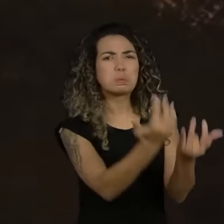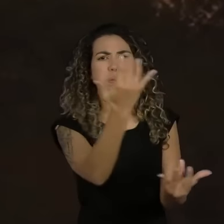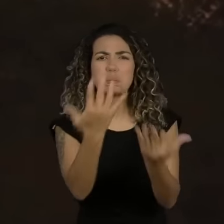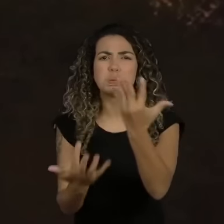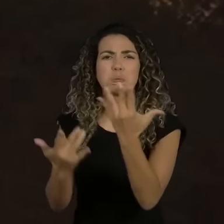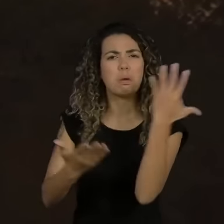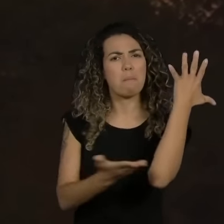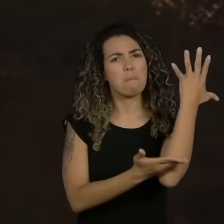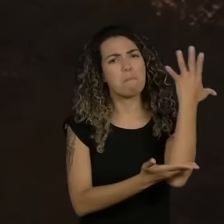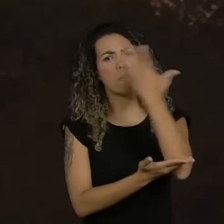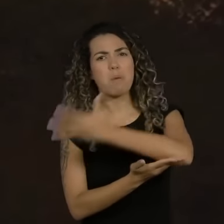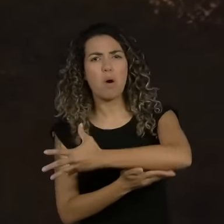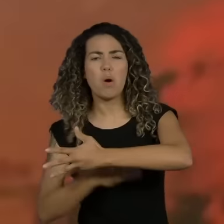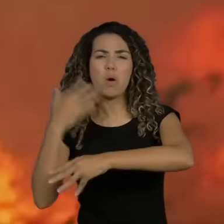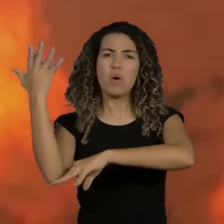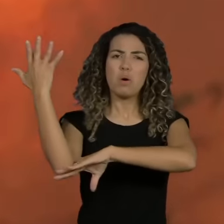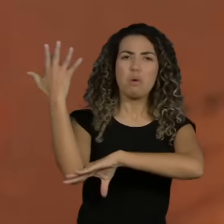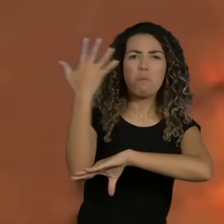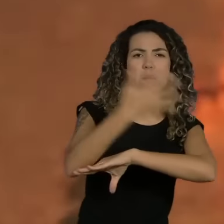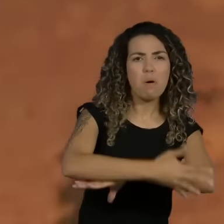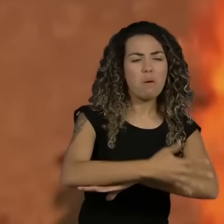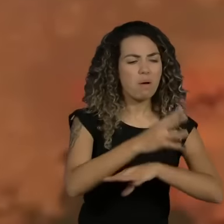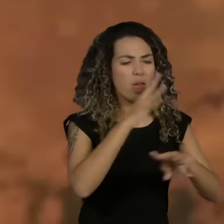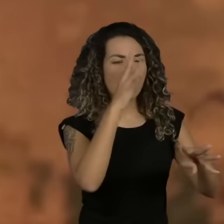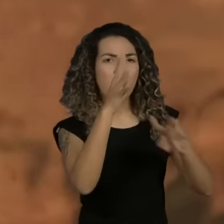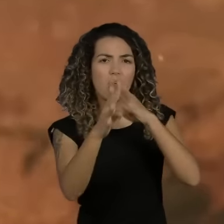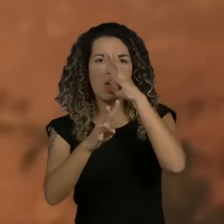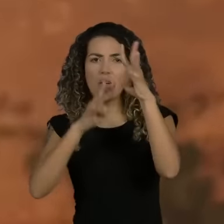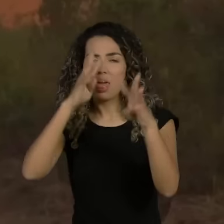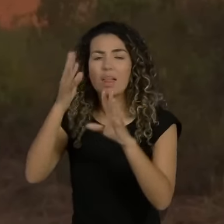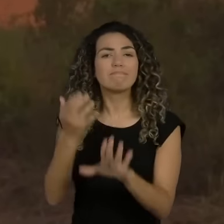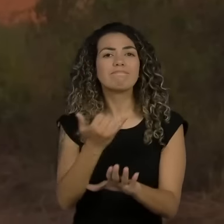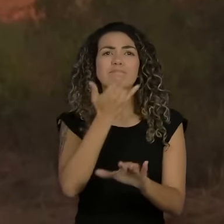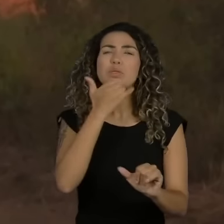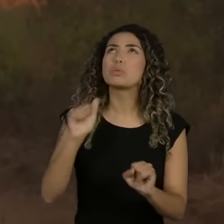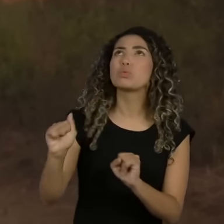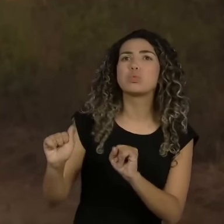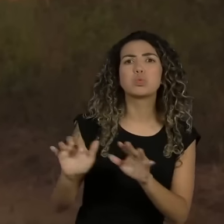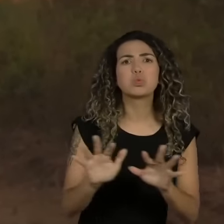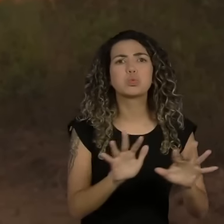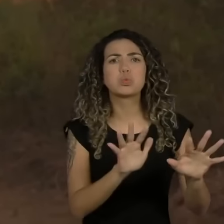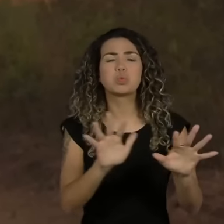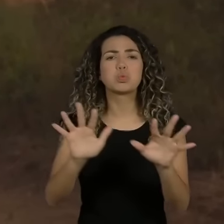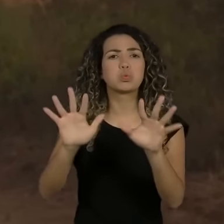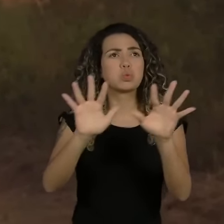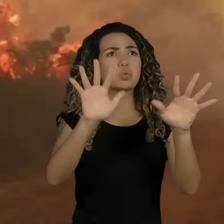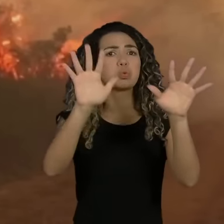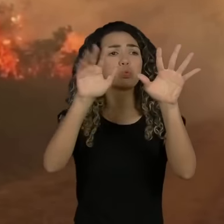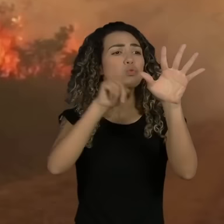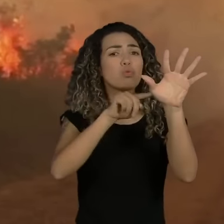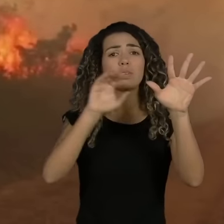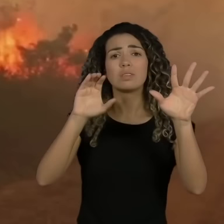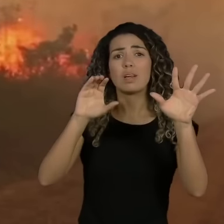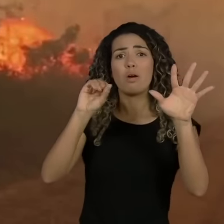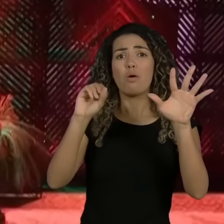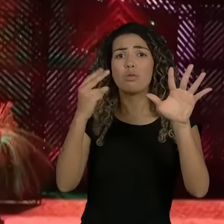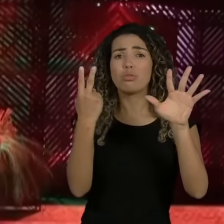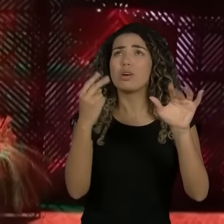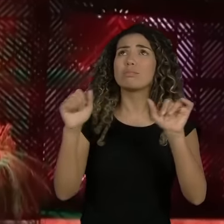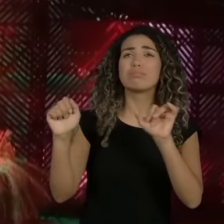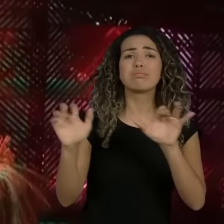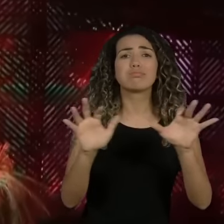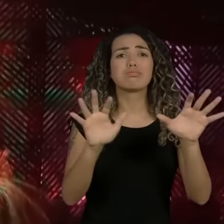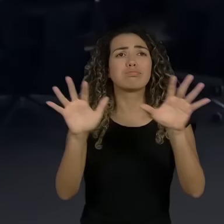e a degradação do solo acabam por liberar na atmosfera o dióxido de carbono que estava retido.